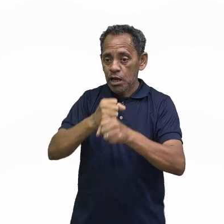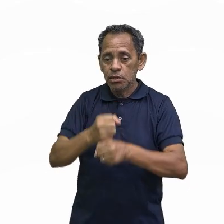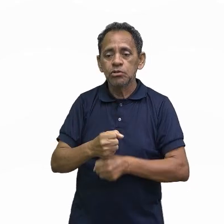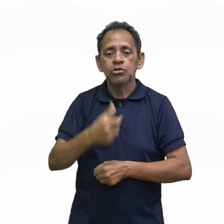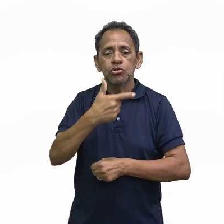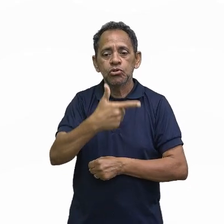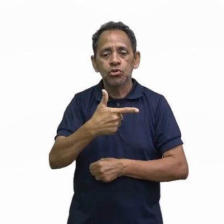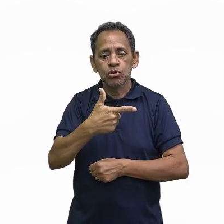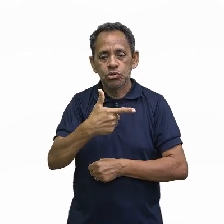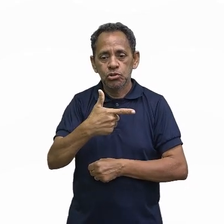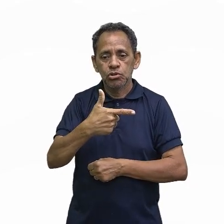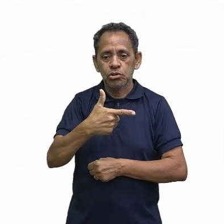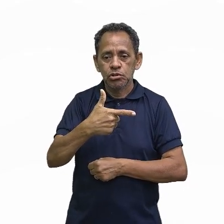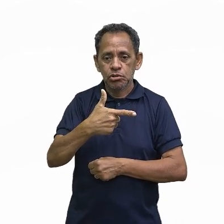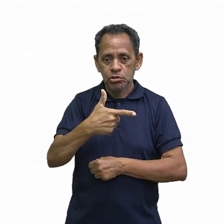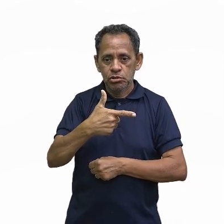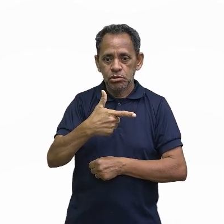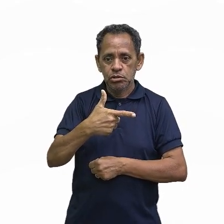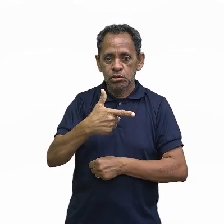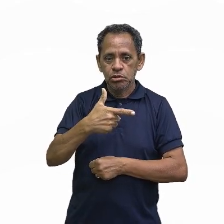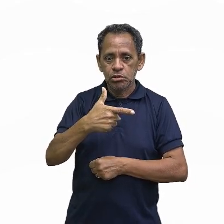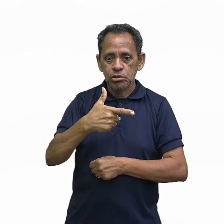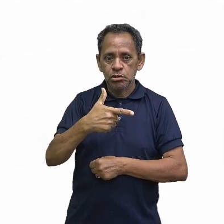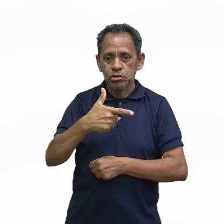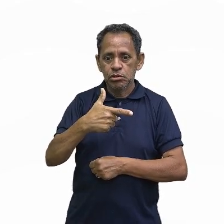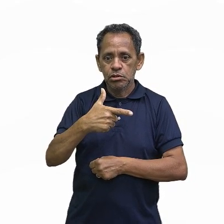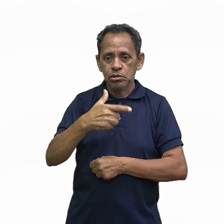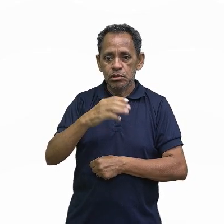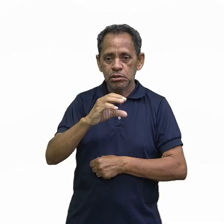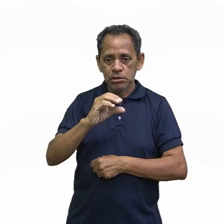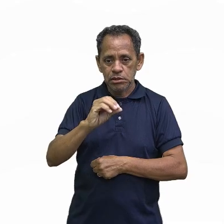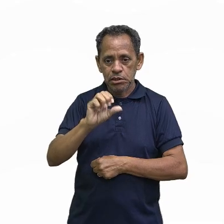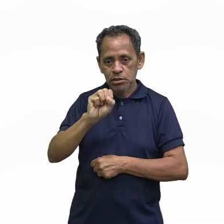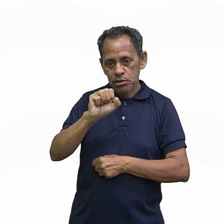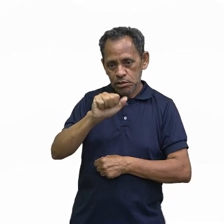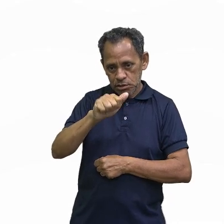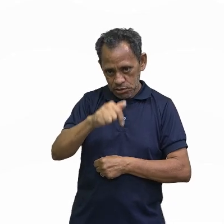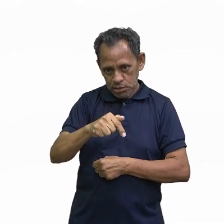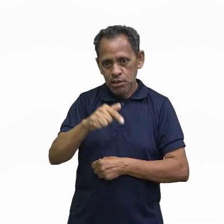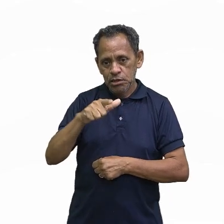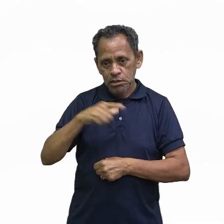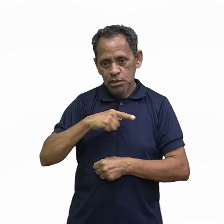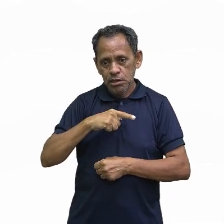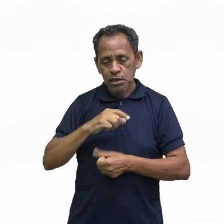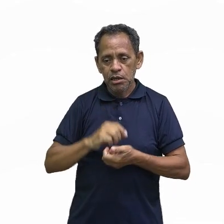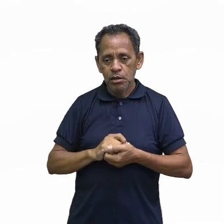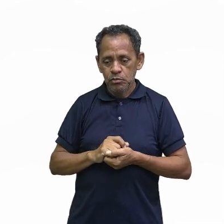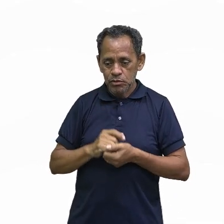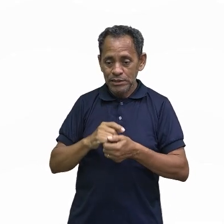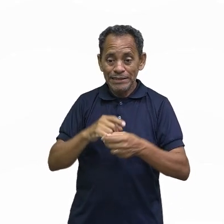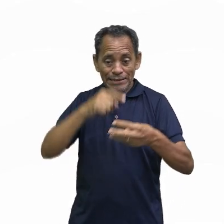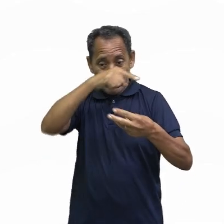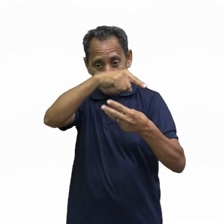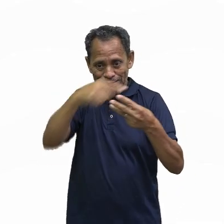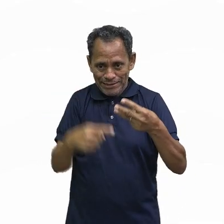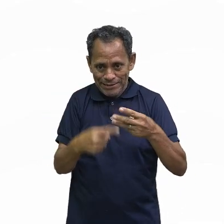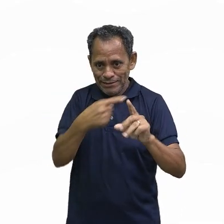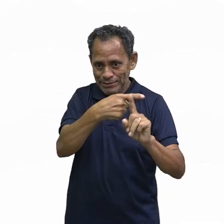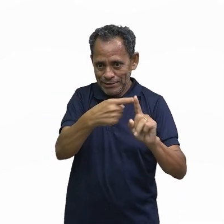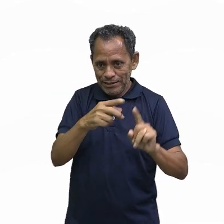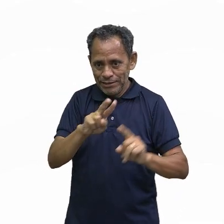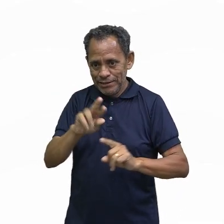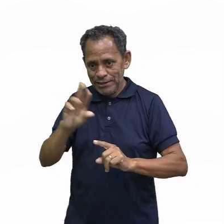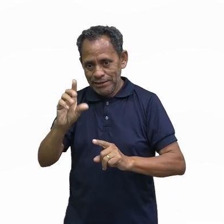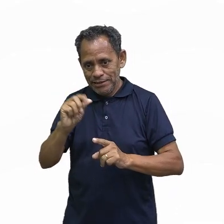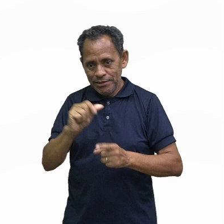tempo depois, né? 90 anos depois que o acidente aconteceu, aí a gente já vai ter a terceira meia-vida. Então, quanto vai